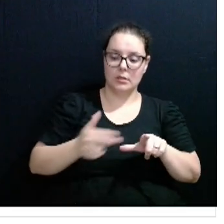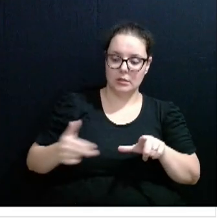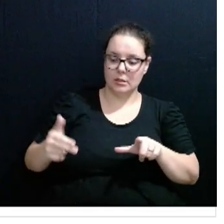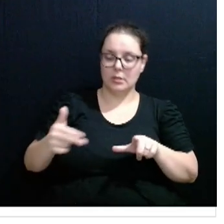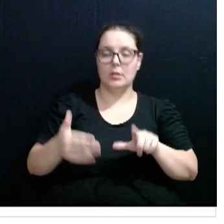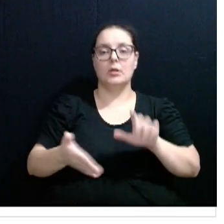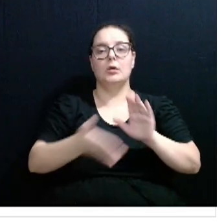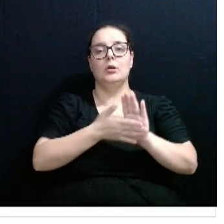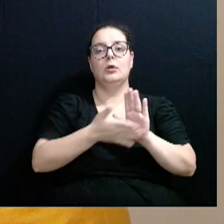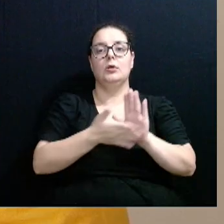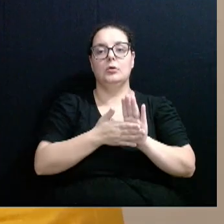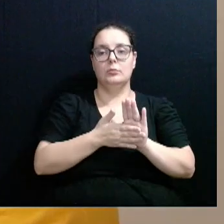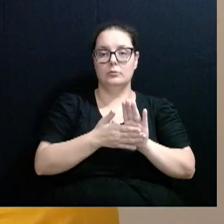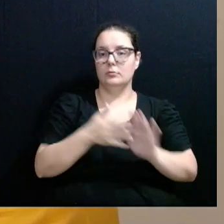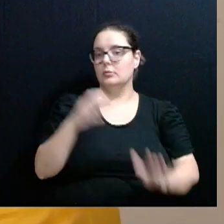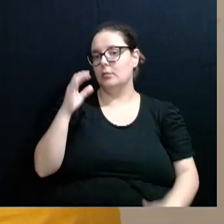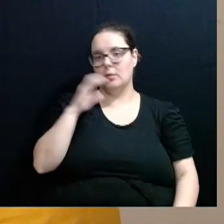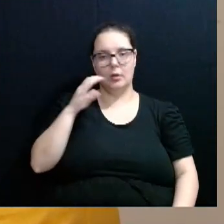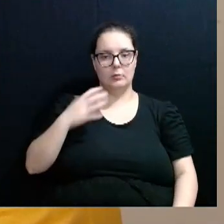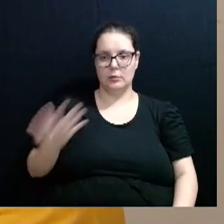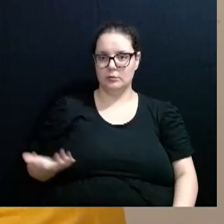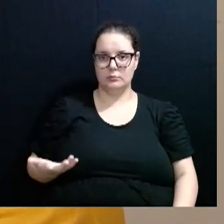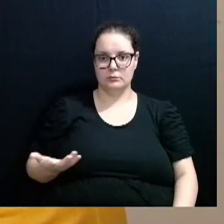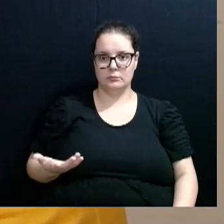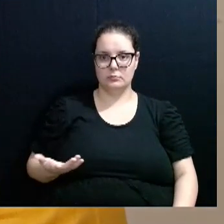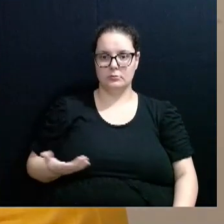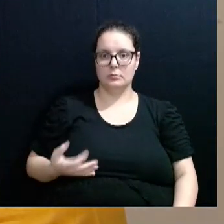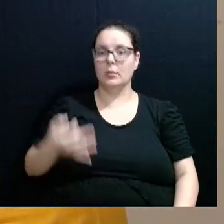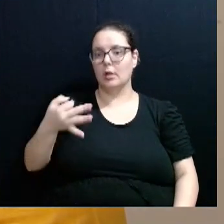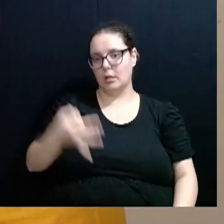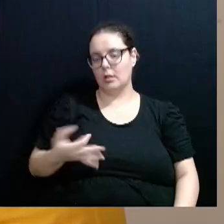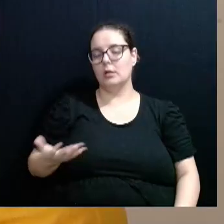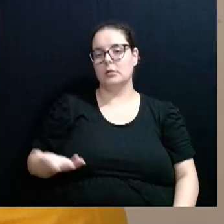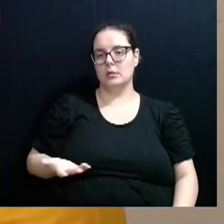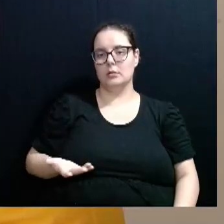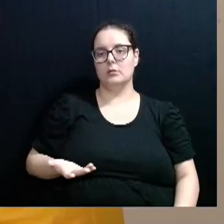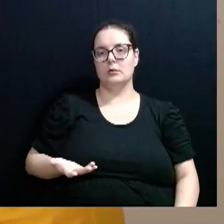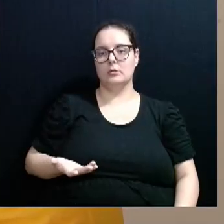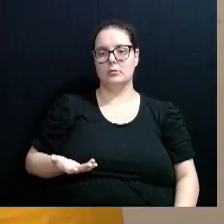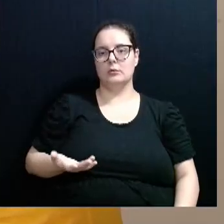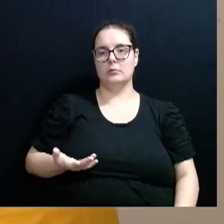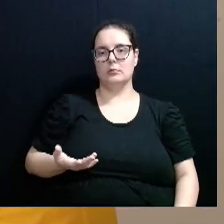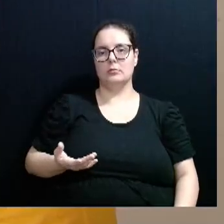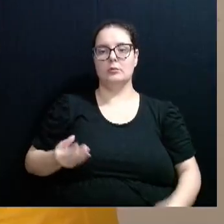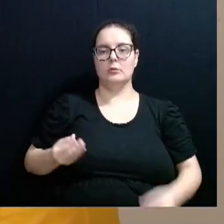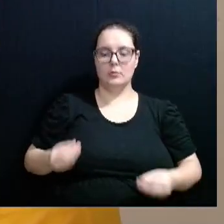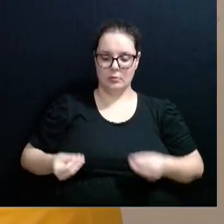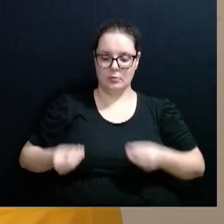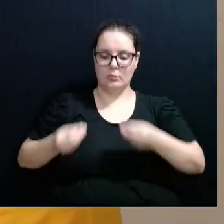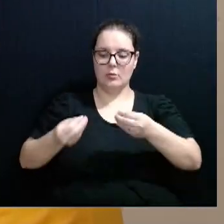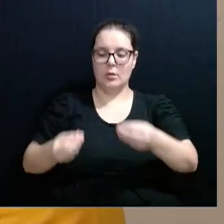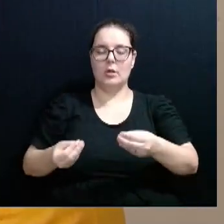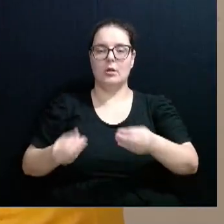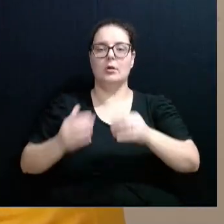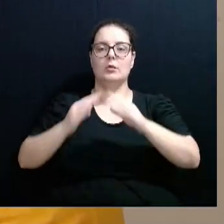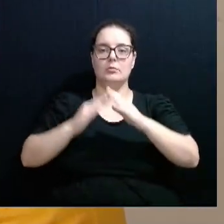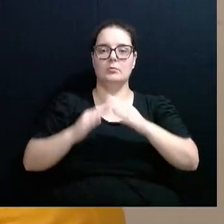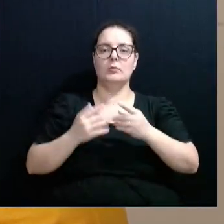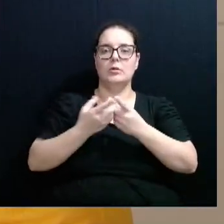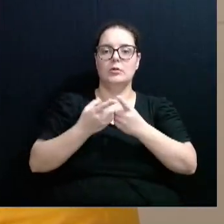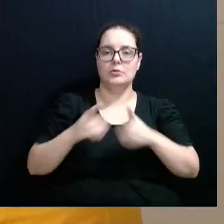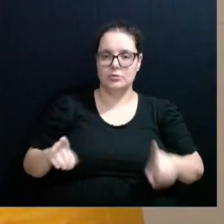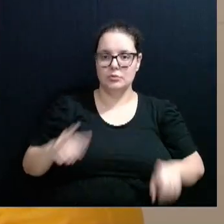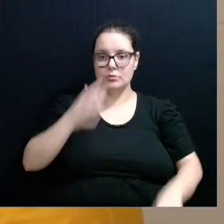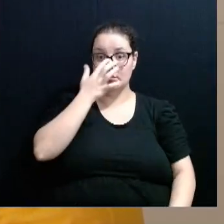claro, né? Que é exatamente o fornecer a moradia digna a essa